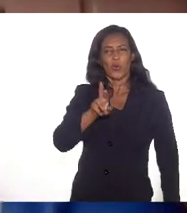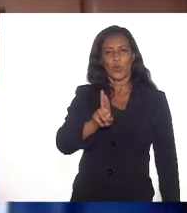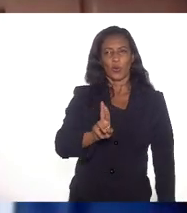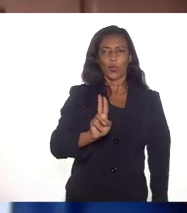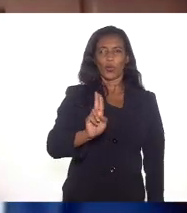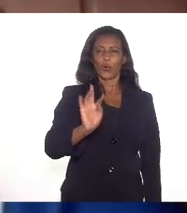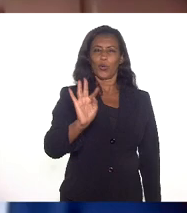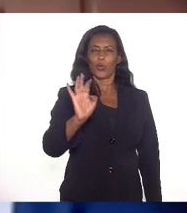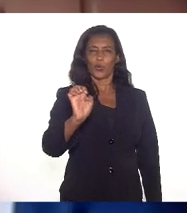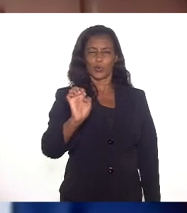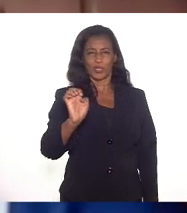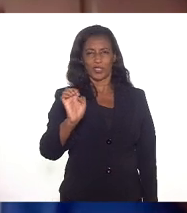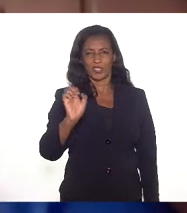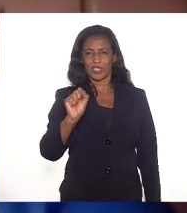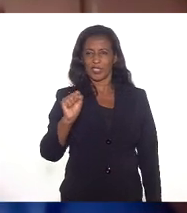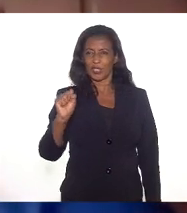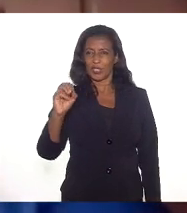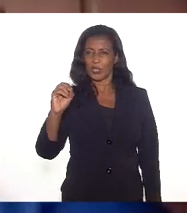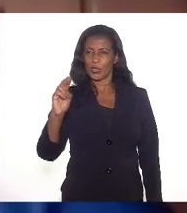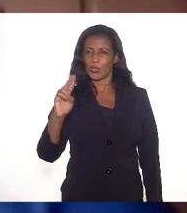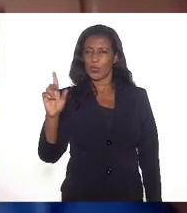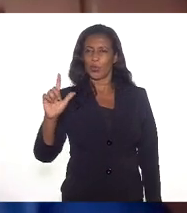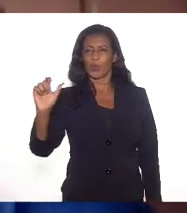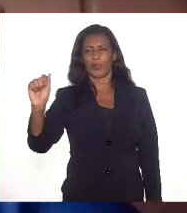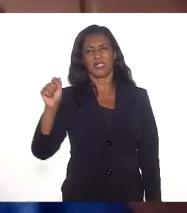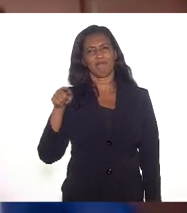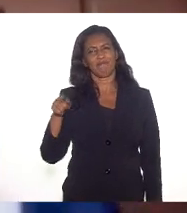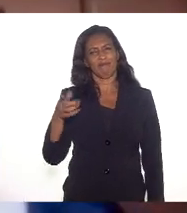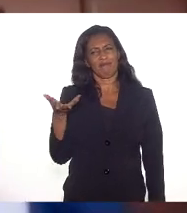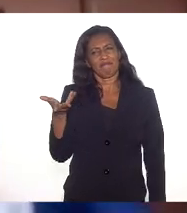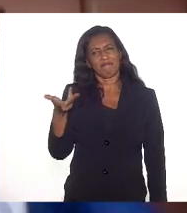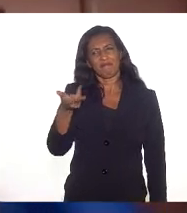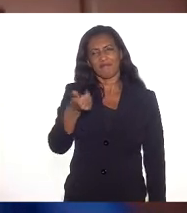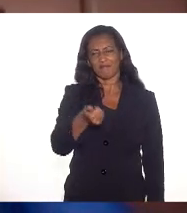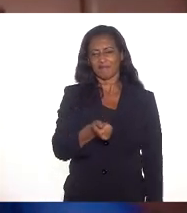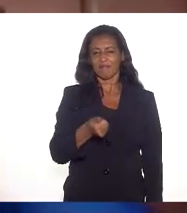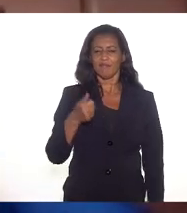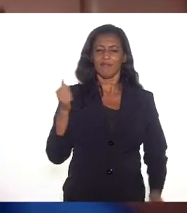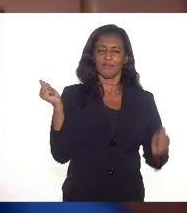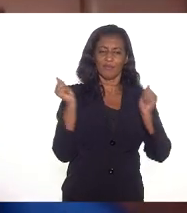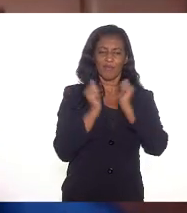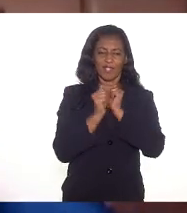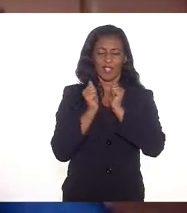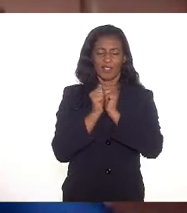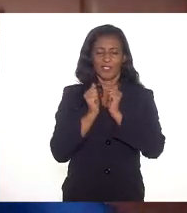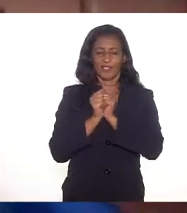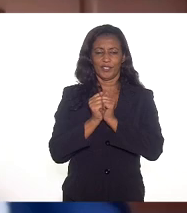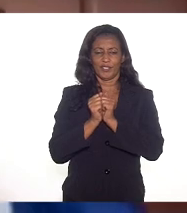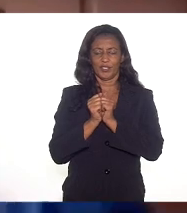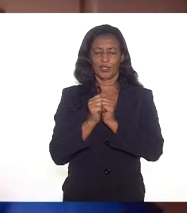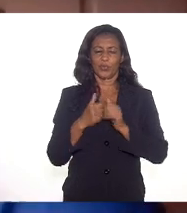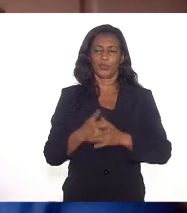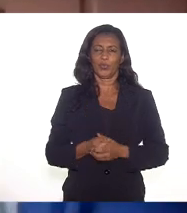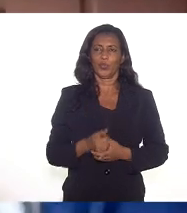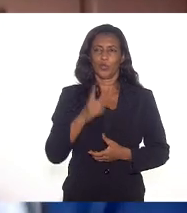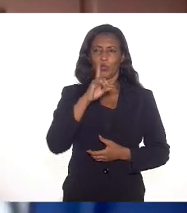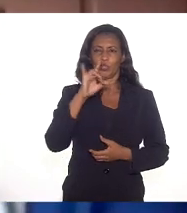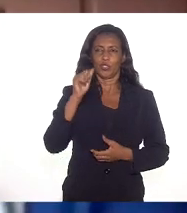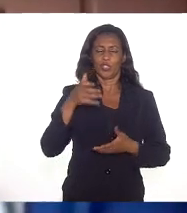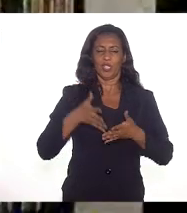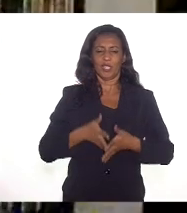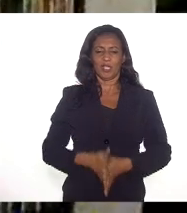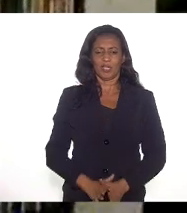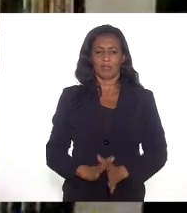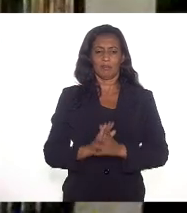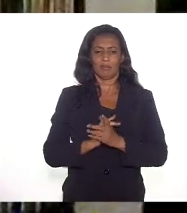artista ímpar na nossa história nacional. Ela que, junto com Abdias do Nascimento, fez... Muito